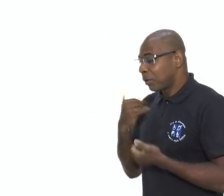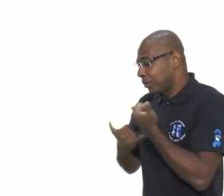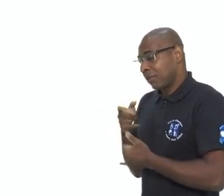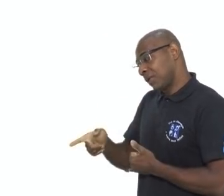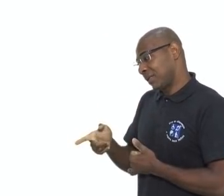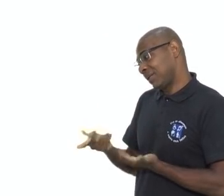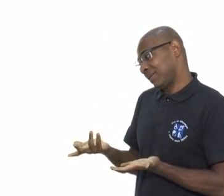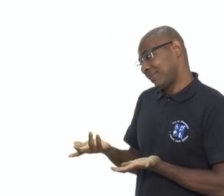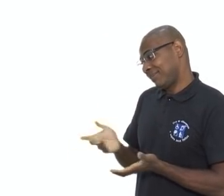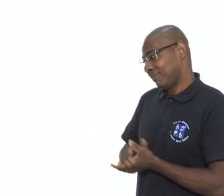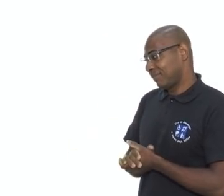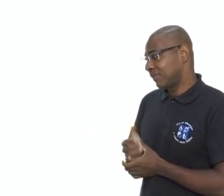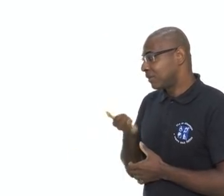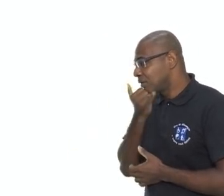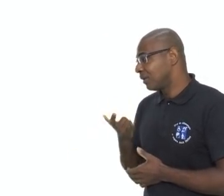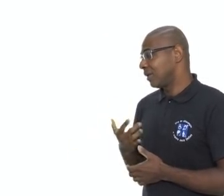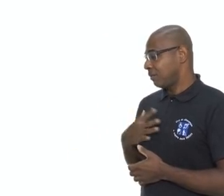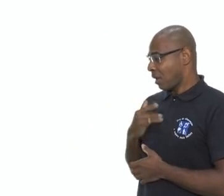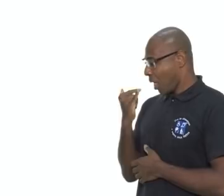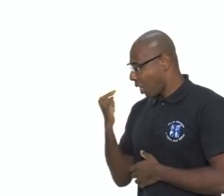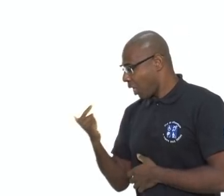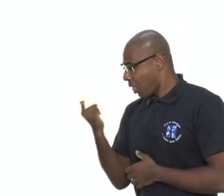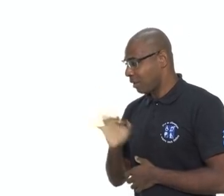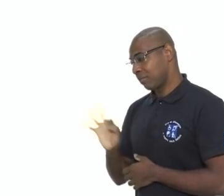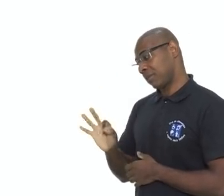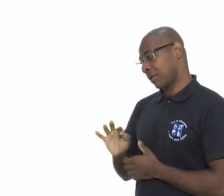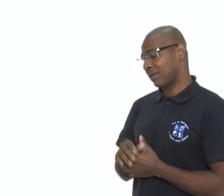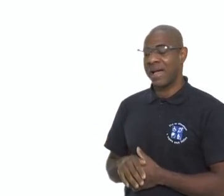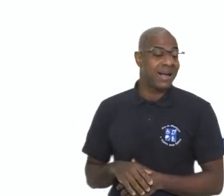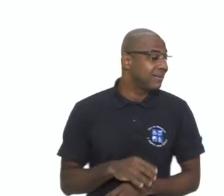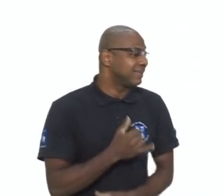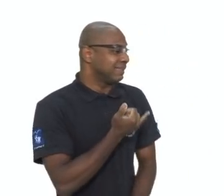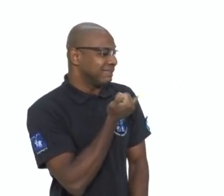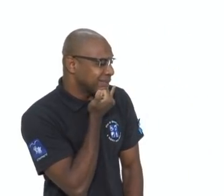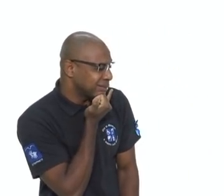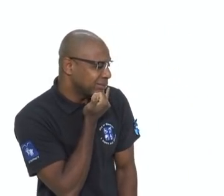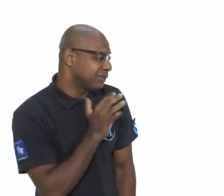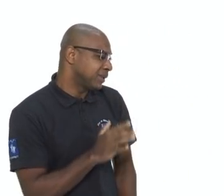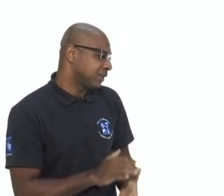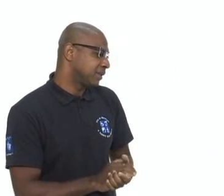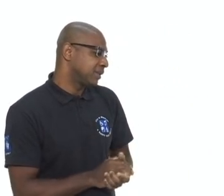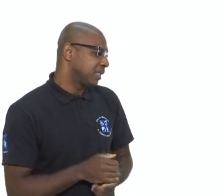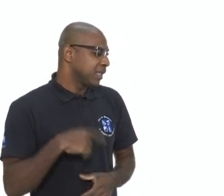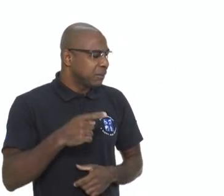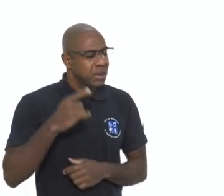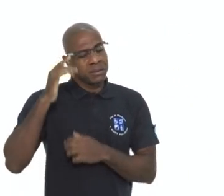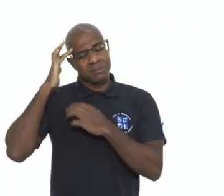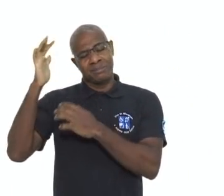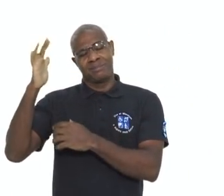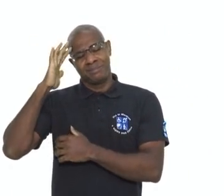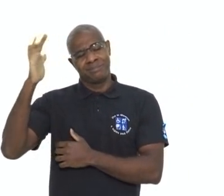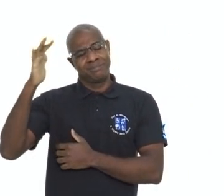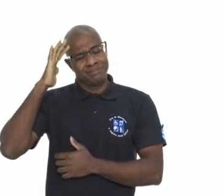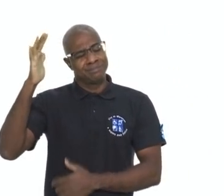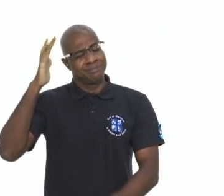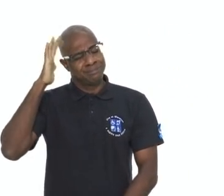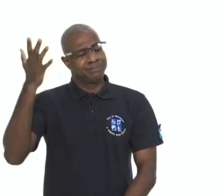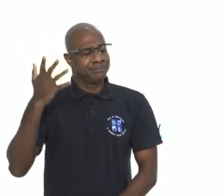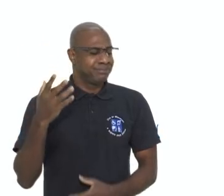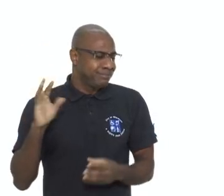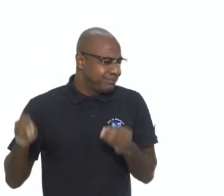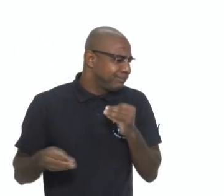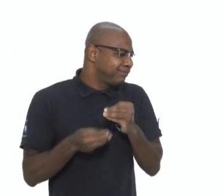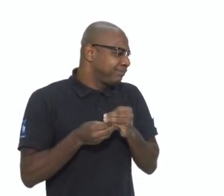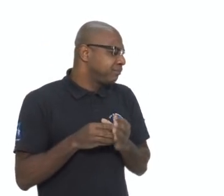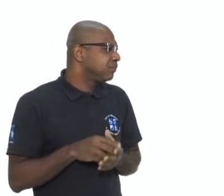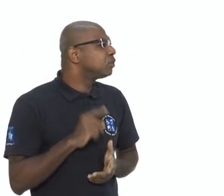Ah, desculpe, disse o príncipezinho. Após uma reflexão, acrescentou. Que